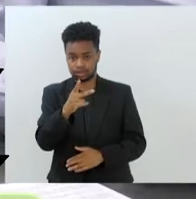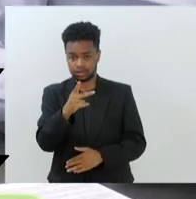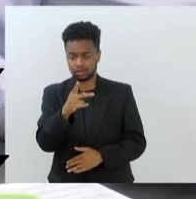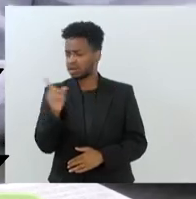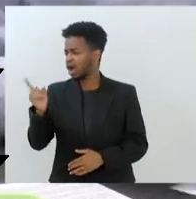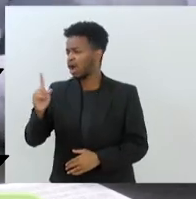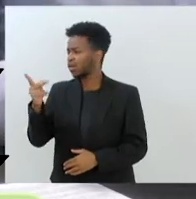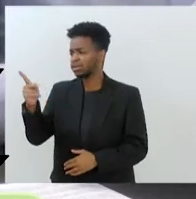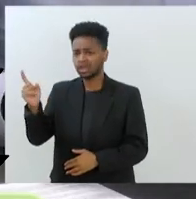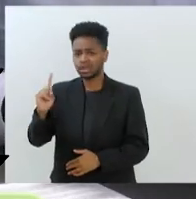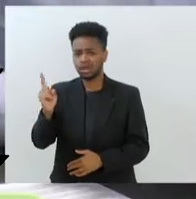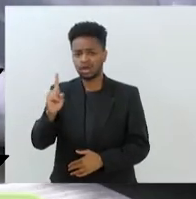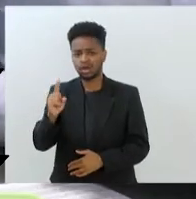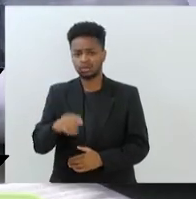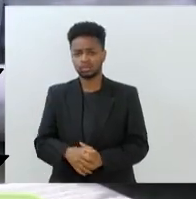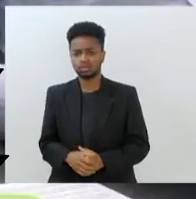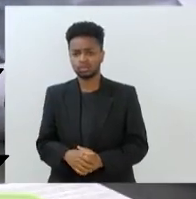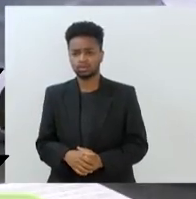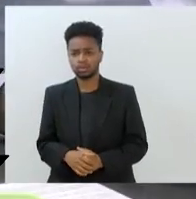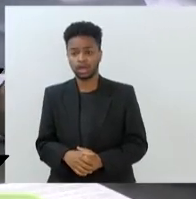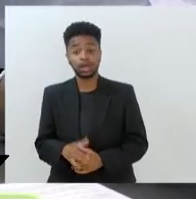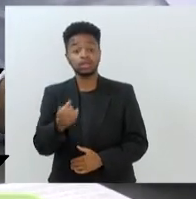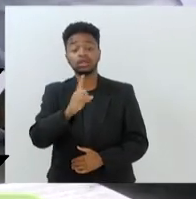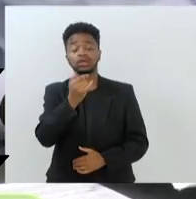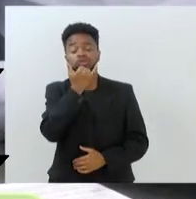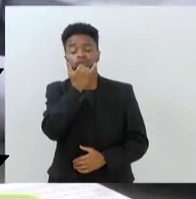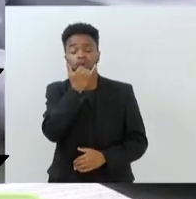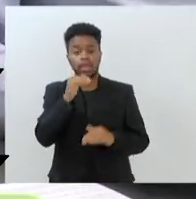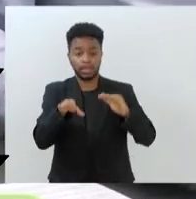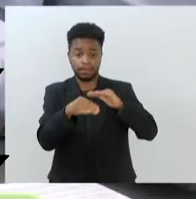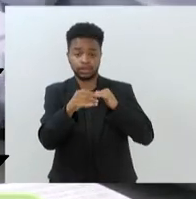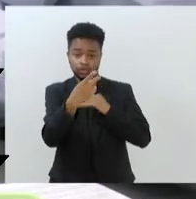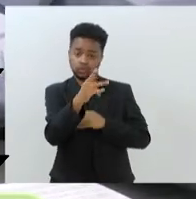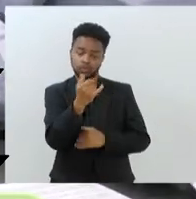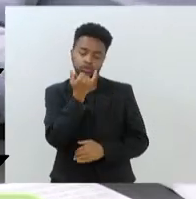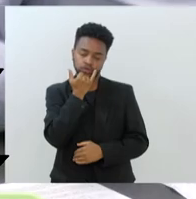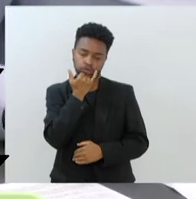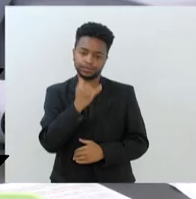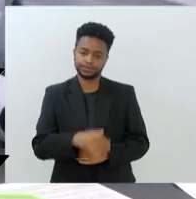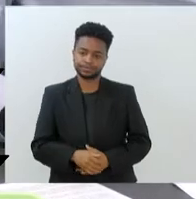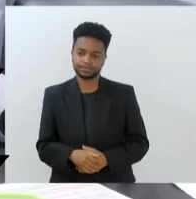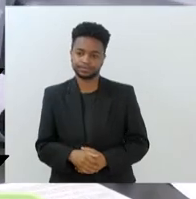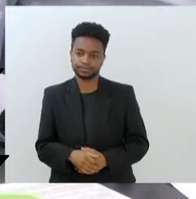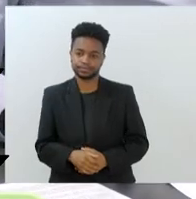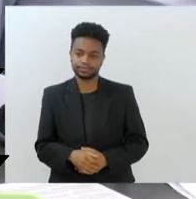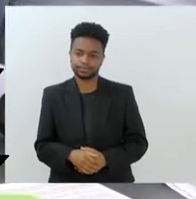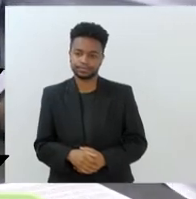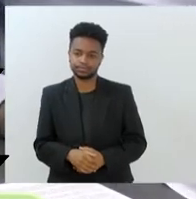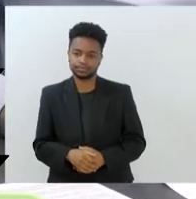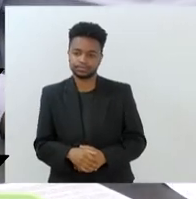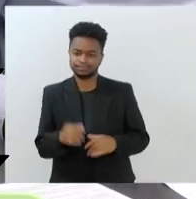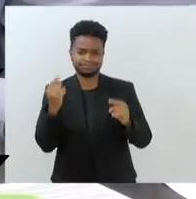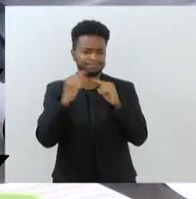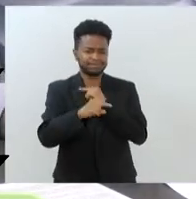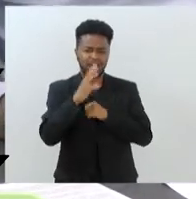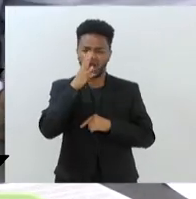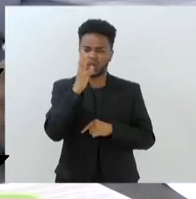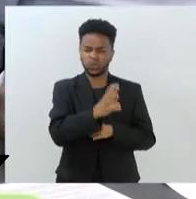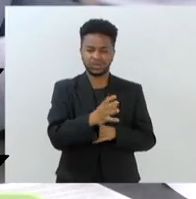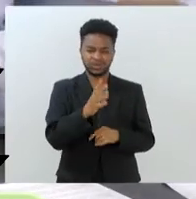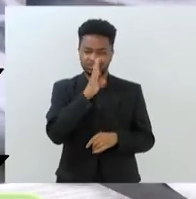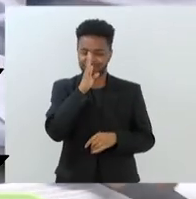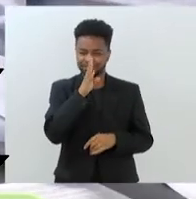não. Não é? Mas emenda. Ah, emenda que é meu. Desculpe. A emenda que é meu. Não o acuse indevidamente.